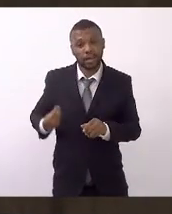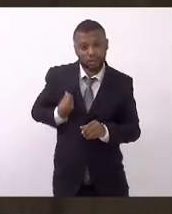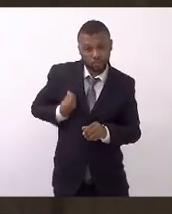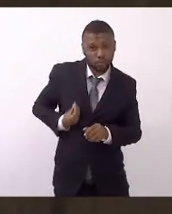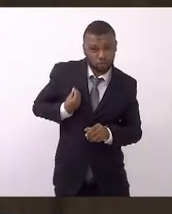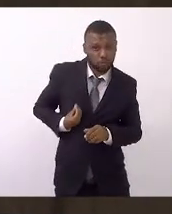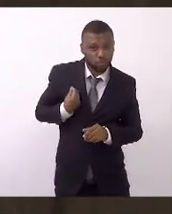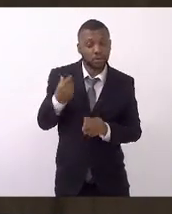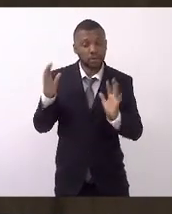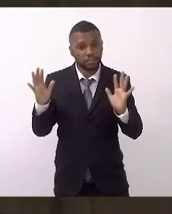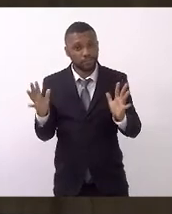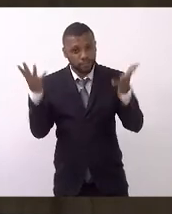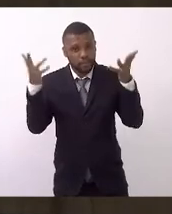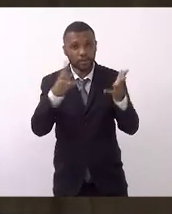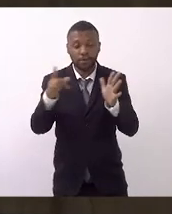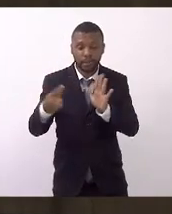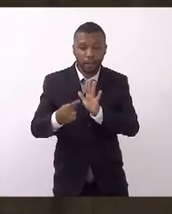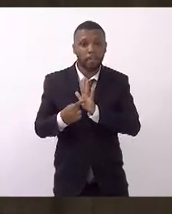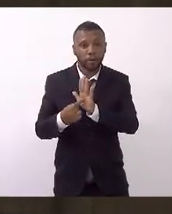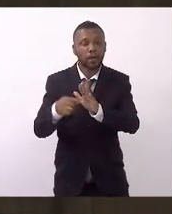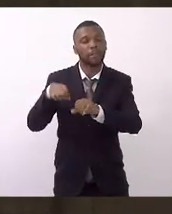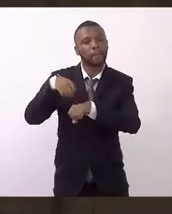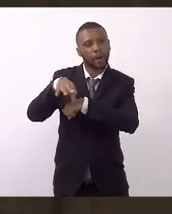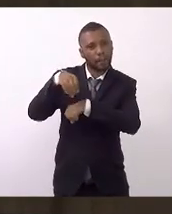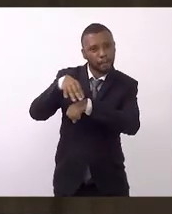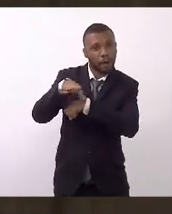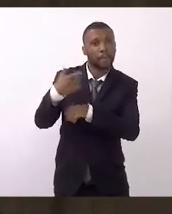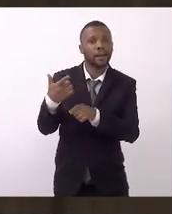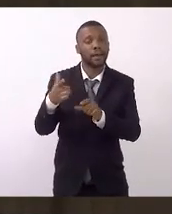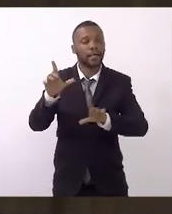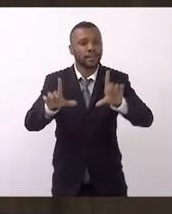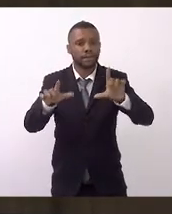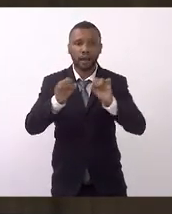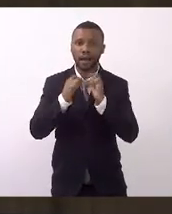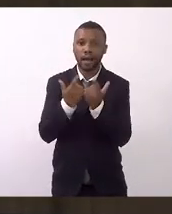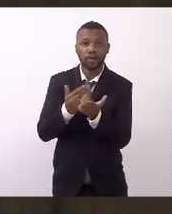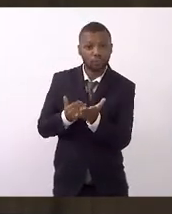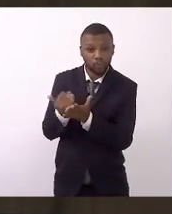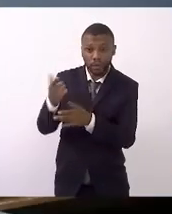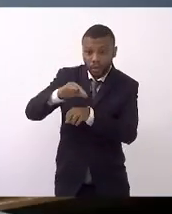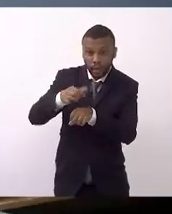transmitido pela TV Alerj, a partir das 18 horas. Muito obrigada, senhora